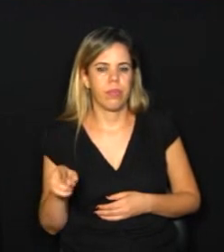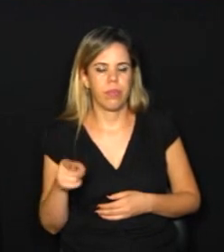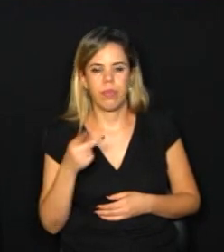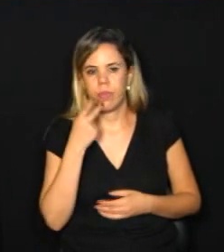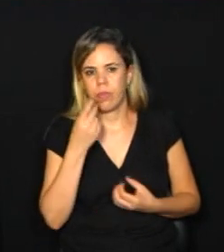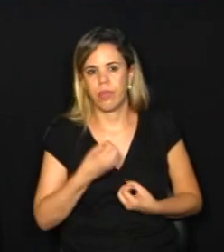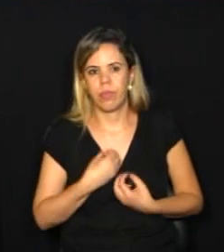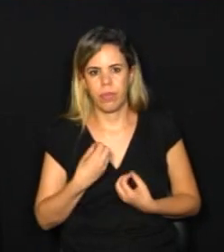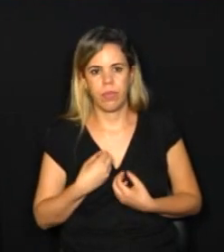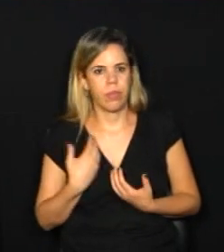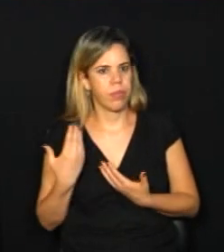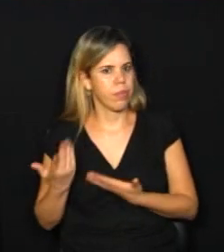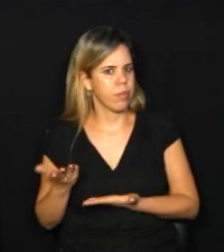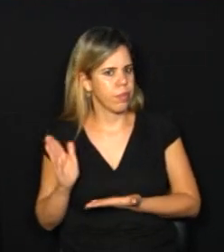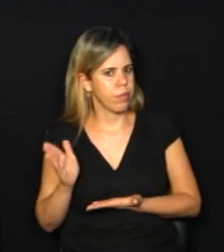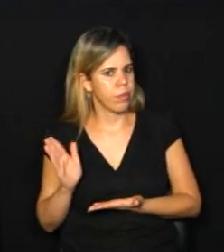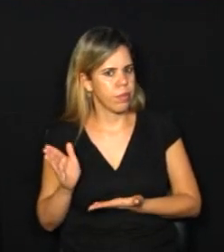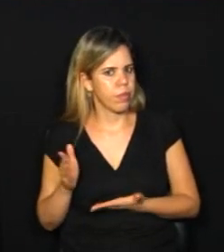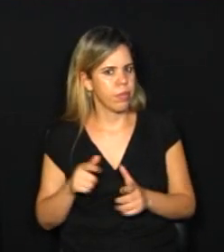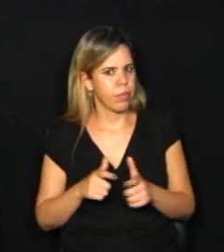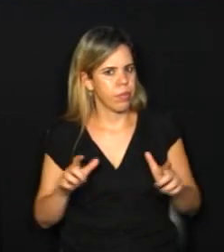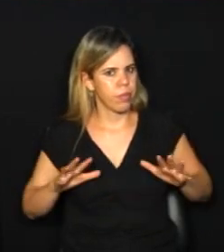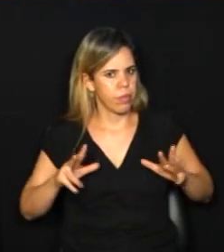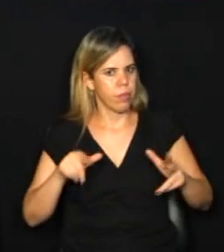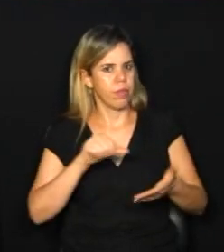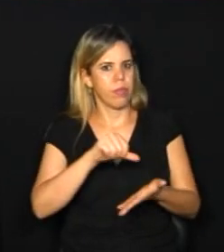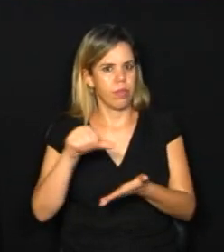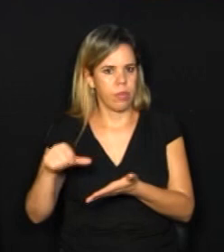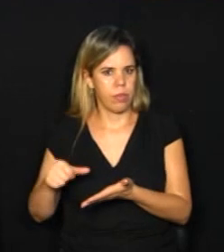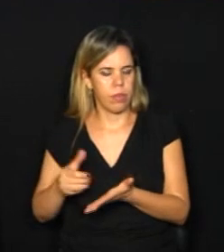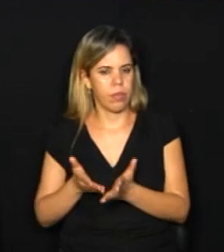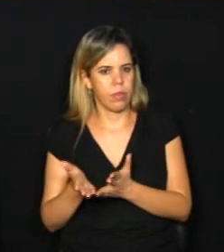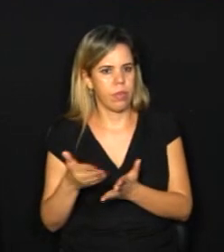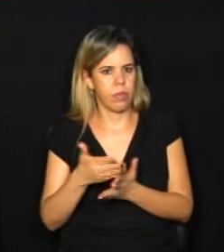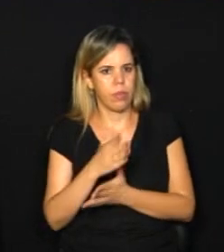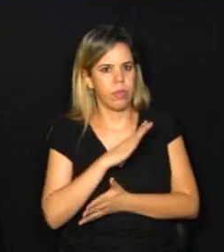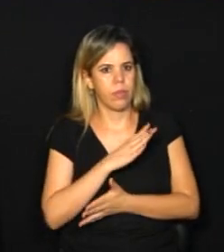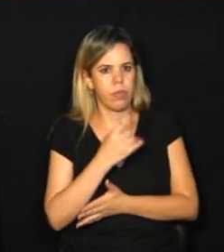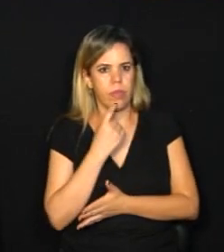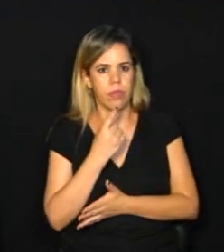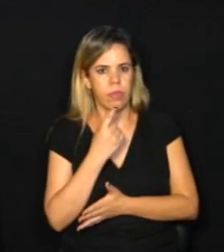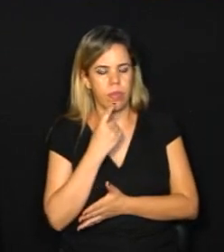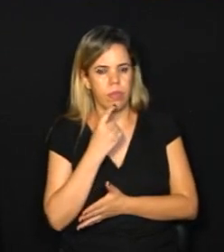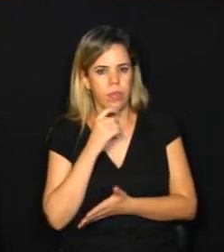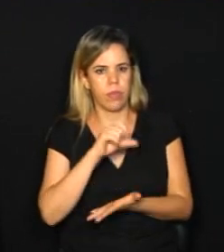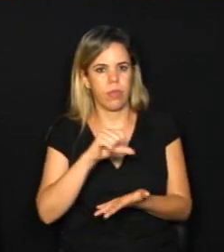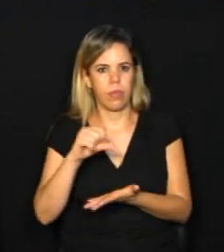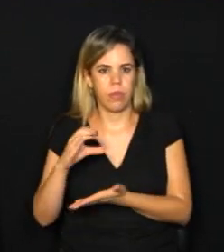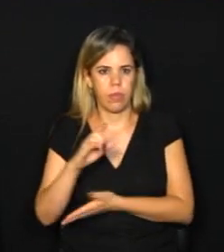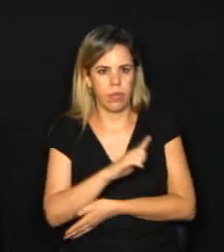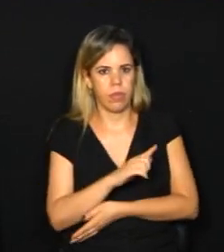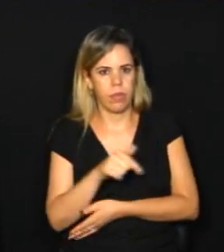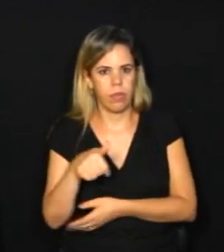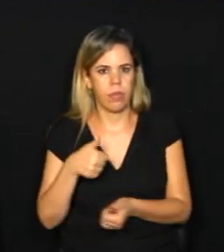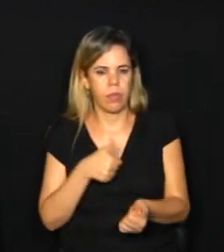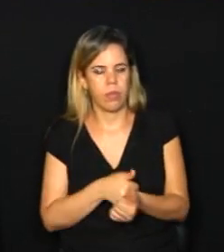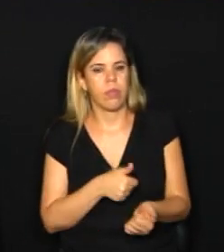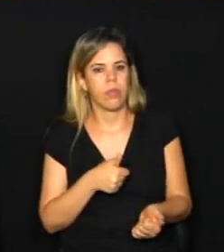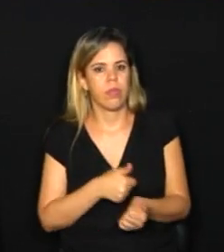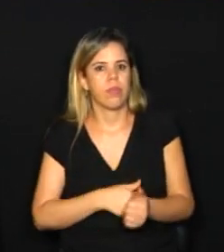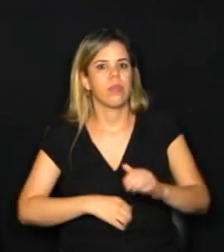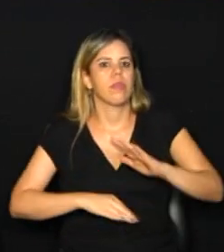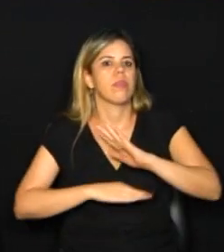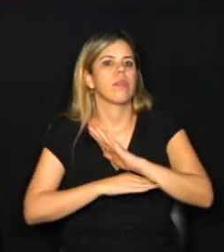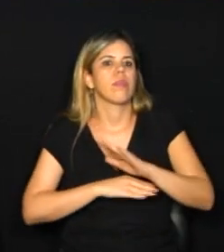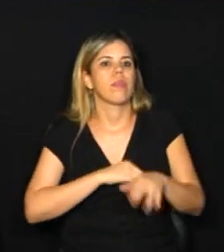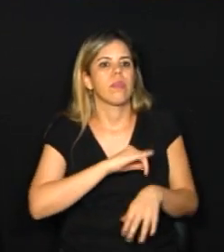essas informações, já que abrange grandes vias, né, da cidade de Campinas, no distrito do Campo Grande, aqui perto da Câmara, na